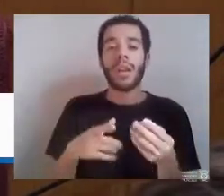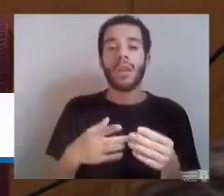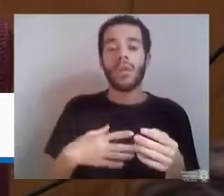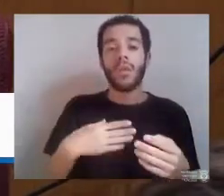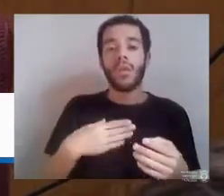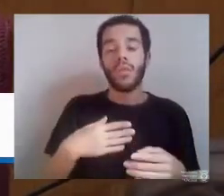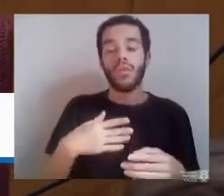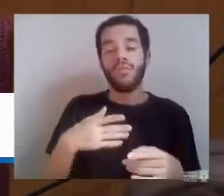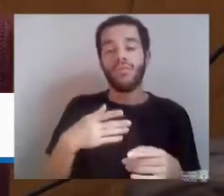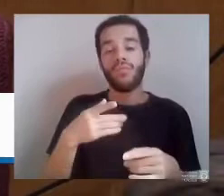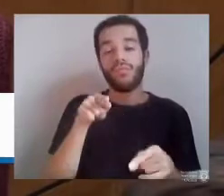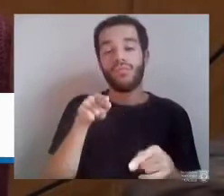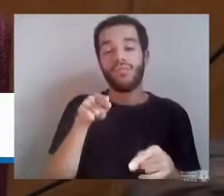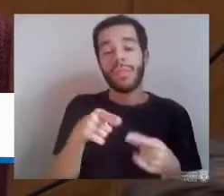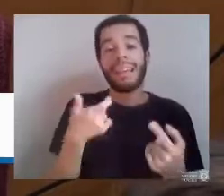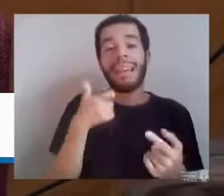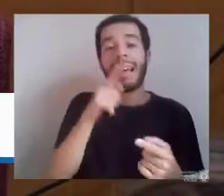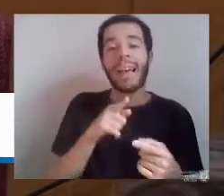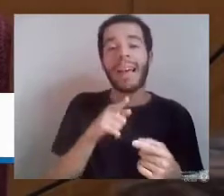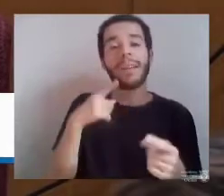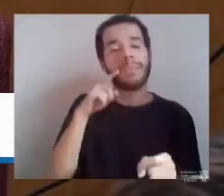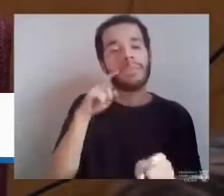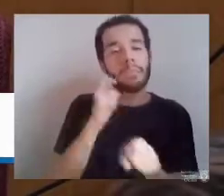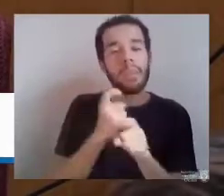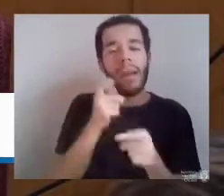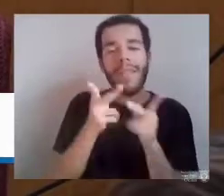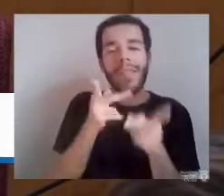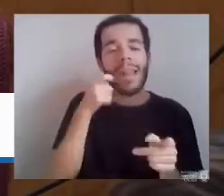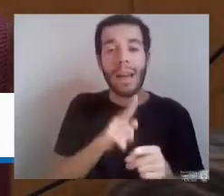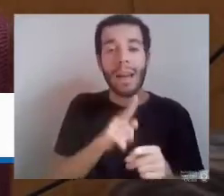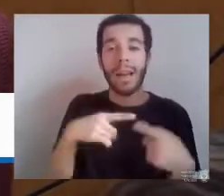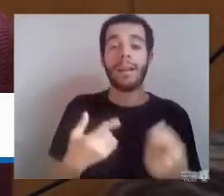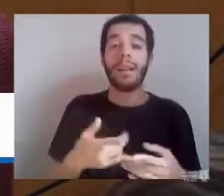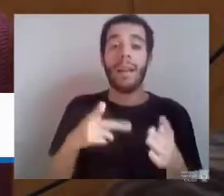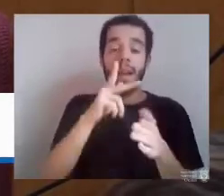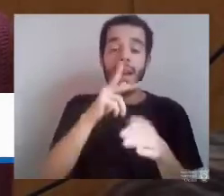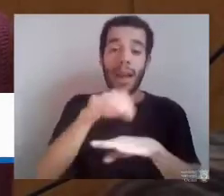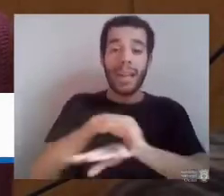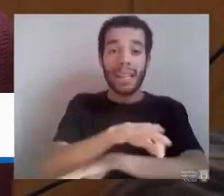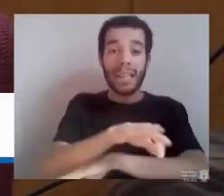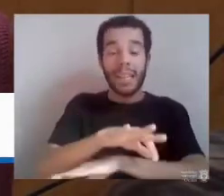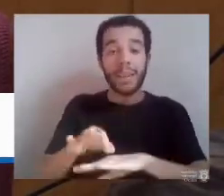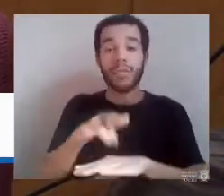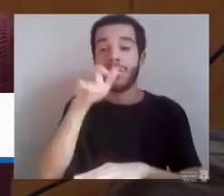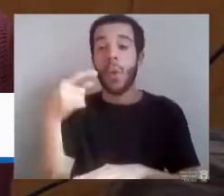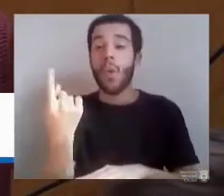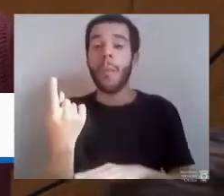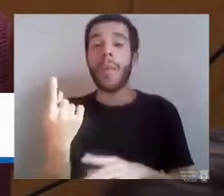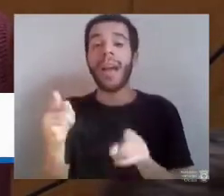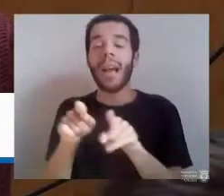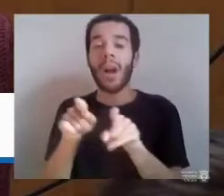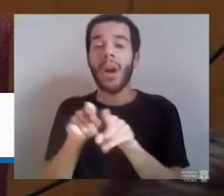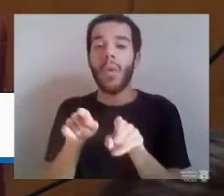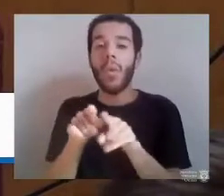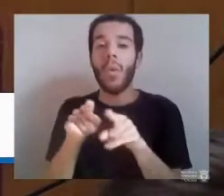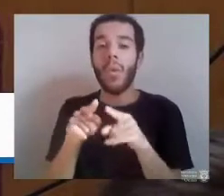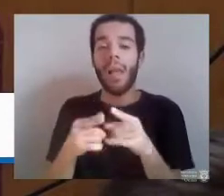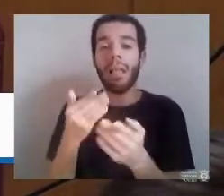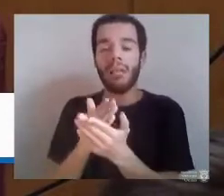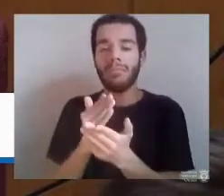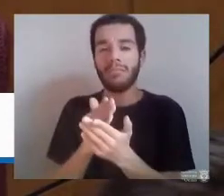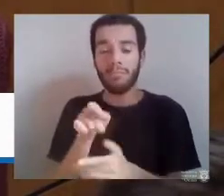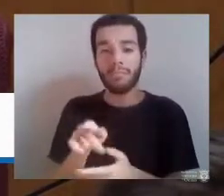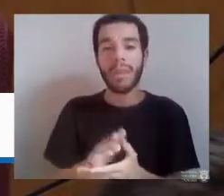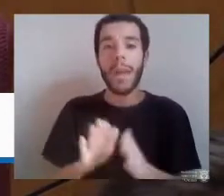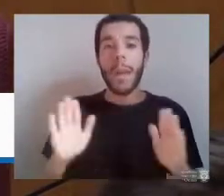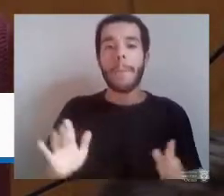engenheira como segunda suplente do júri. Queremos aqui dizer o seguinte, não está em causa a